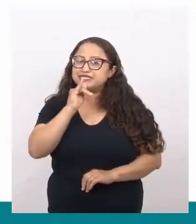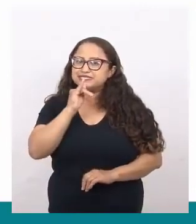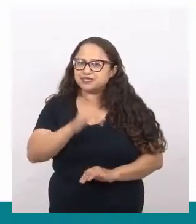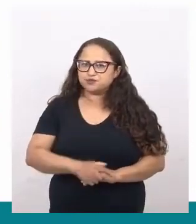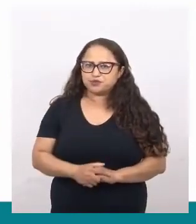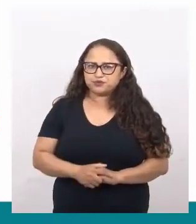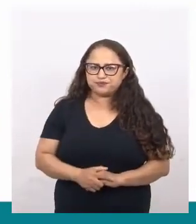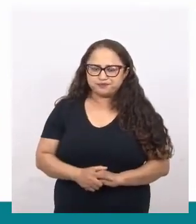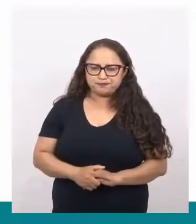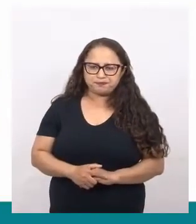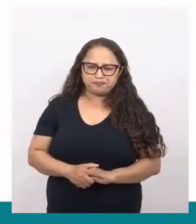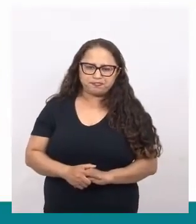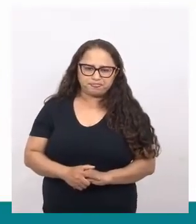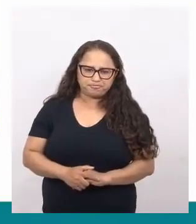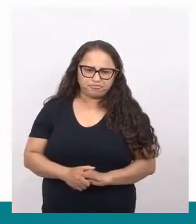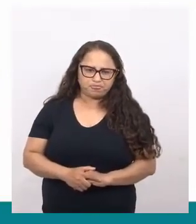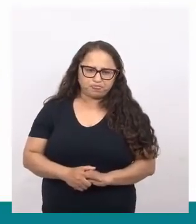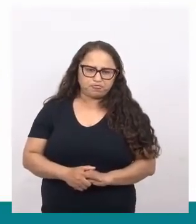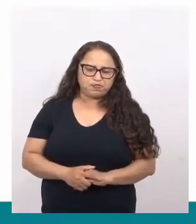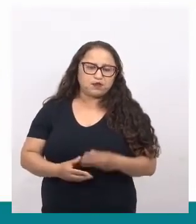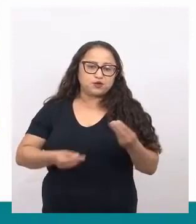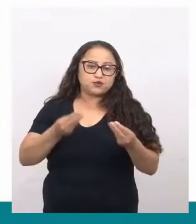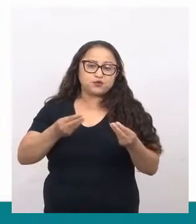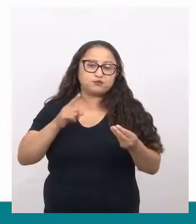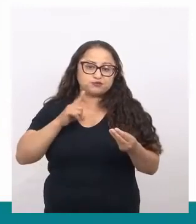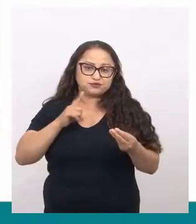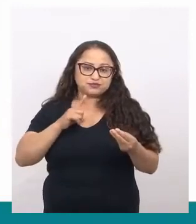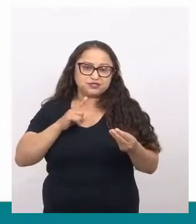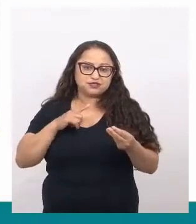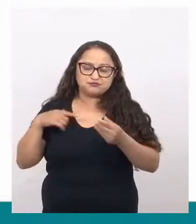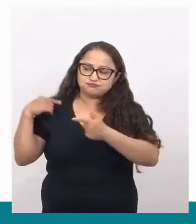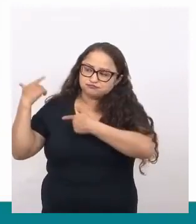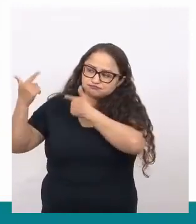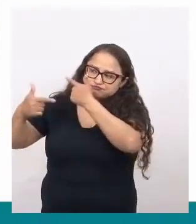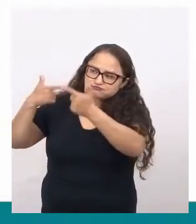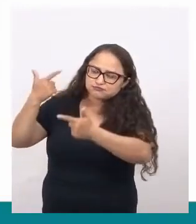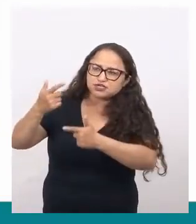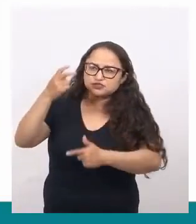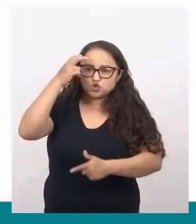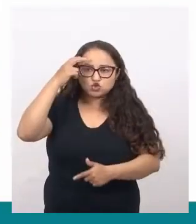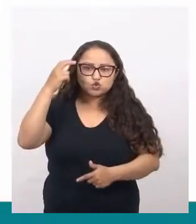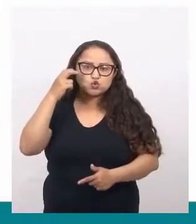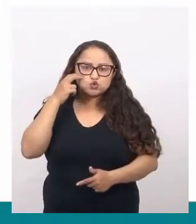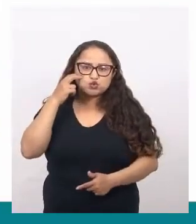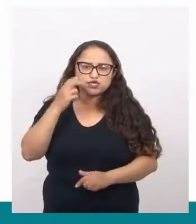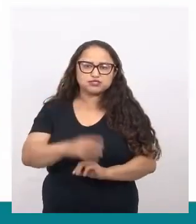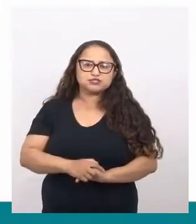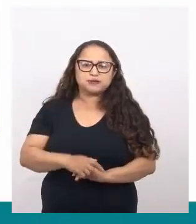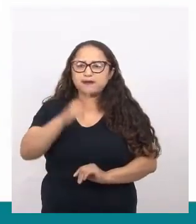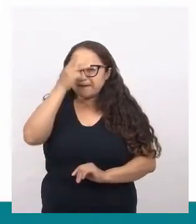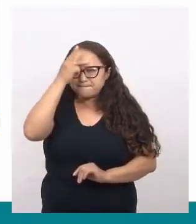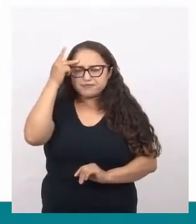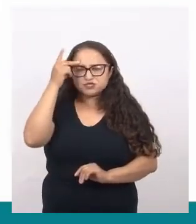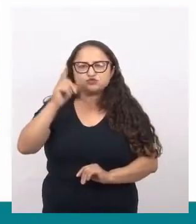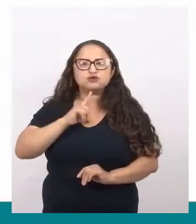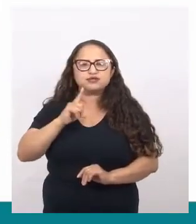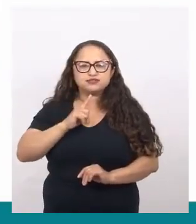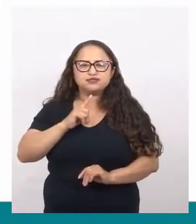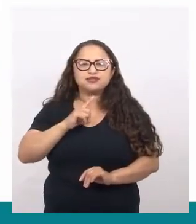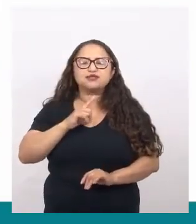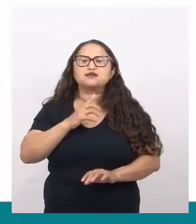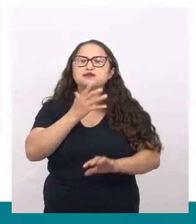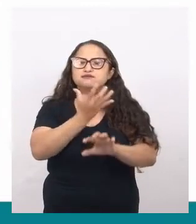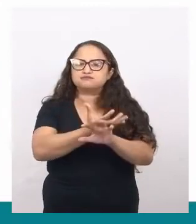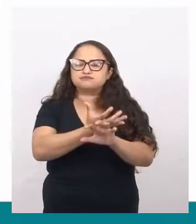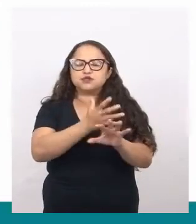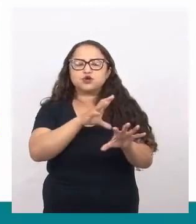verificando as tradições culturais, primeiro semestre. Essa pessoa tem habilitação, qualificação para pegar. Então,